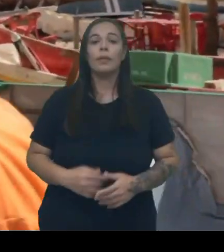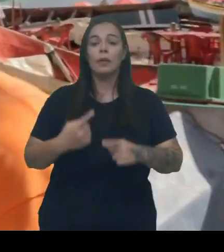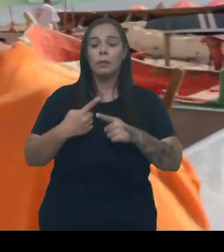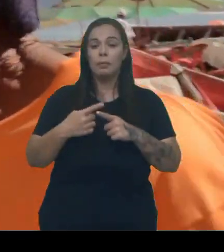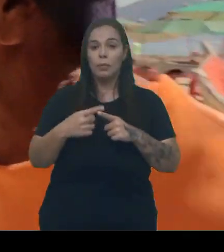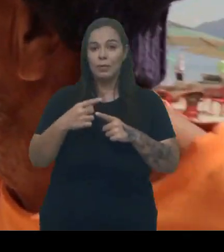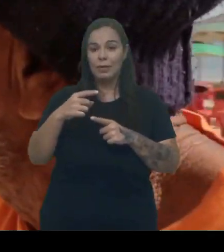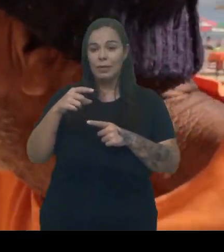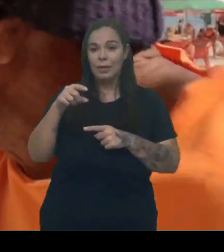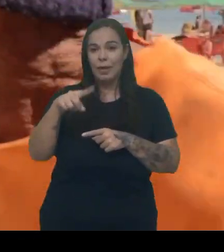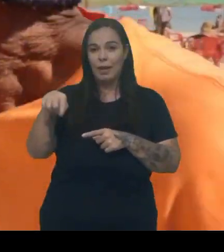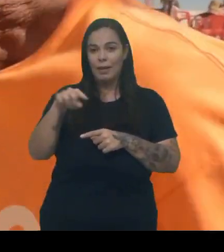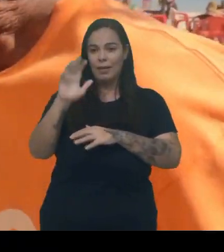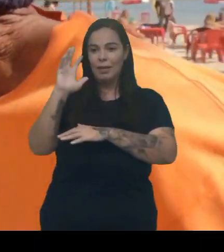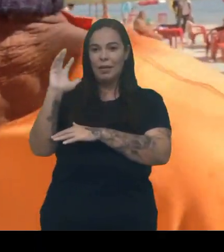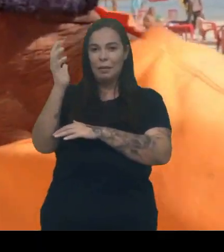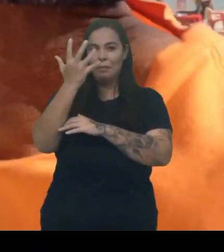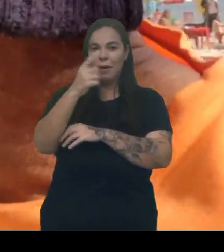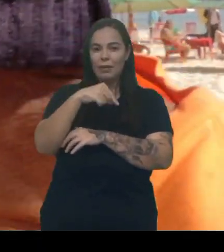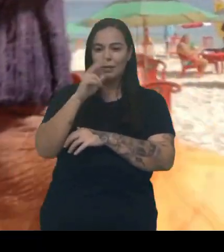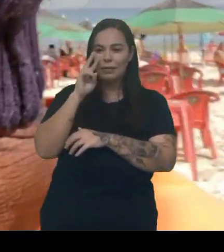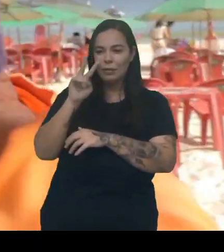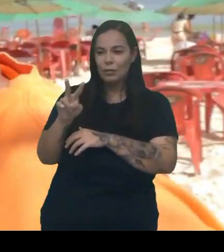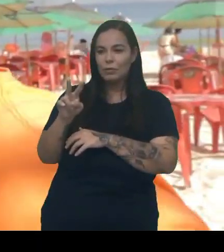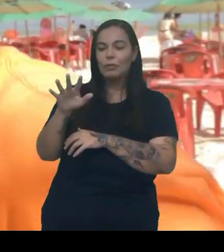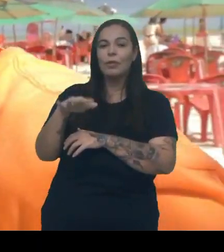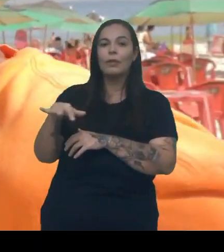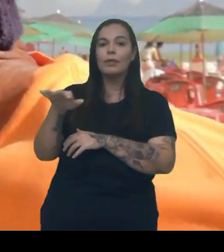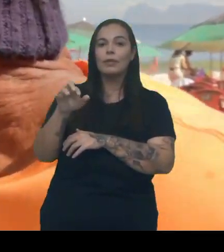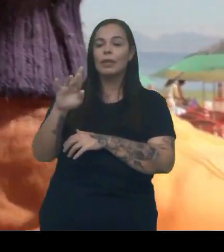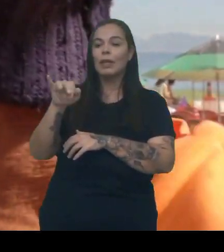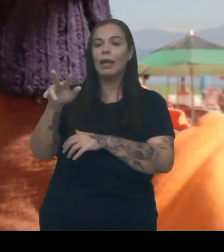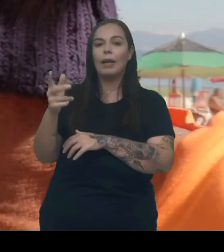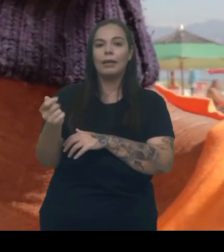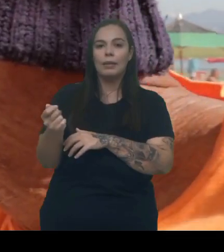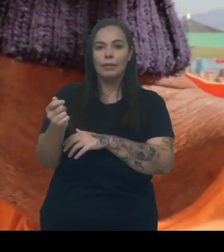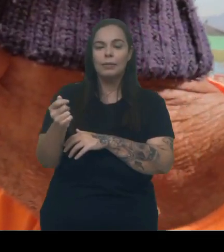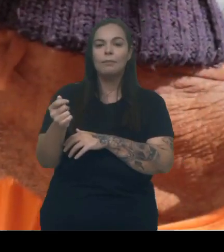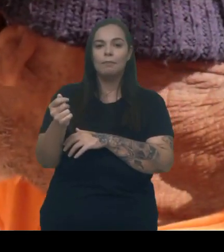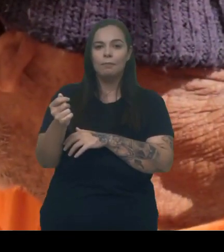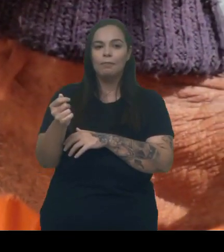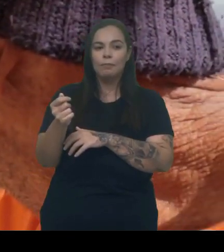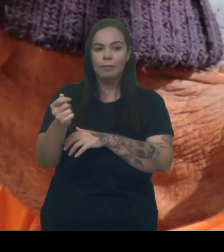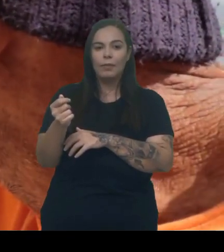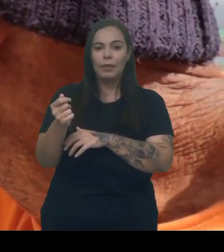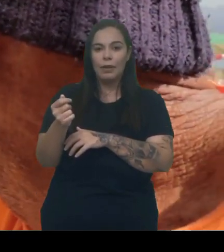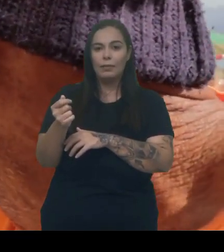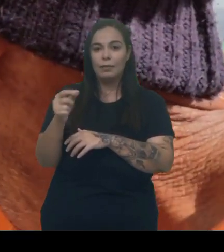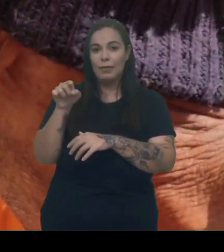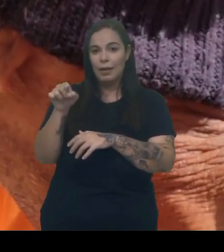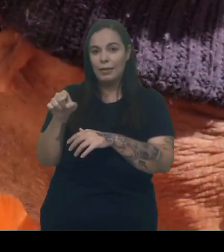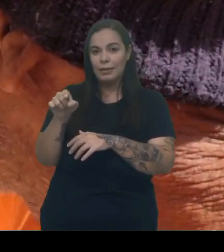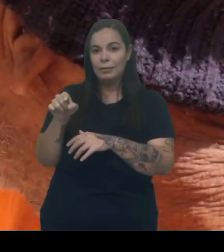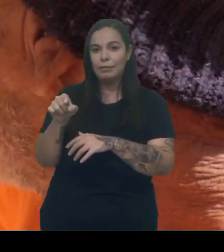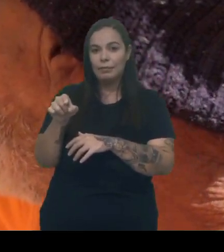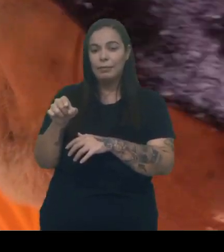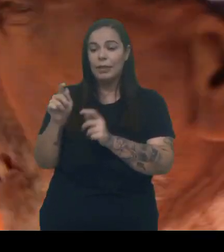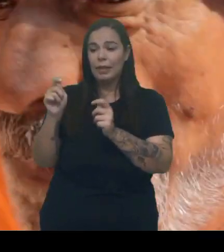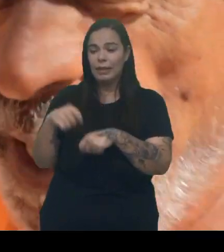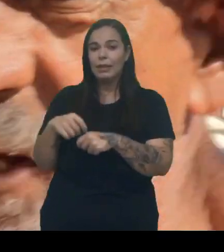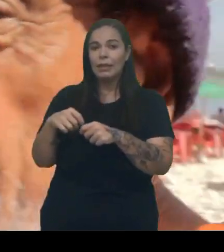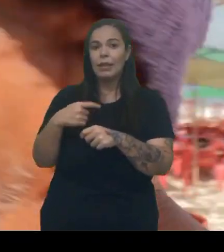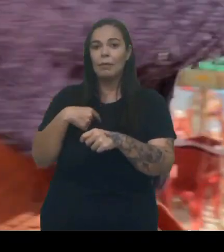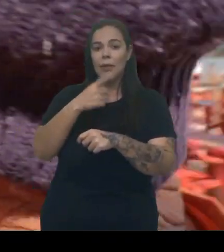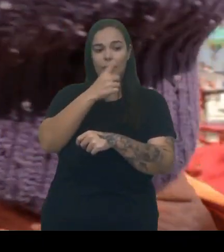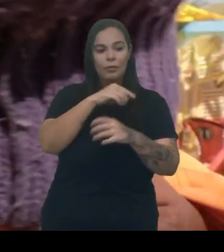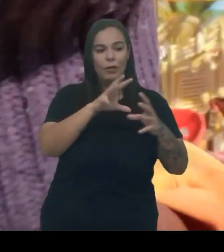É porque ali, aqueles matos que vocês estão vendo ali, aquilo ali é arranha-gato. Tá. Aquilo ali Aqui, não né? dá. Senão dá